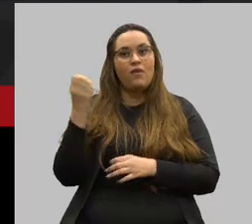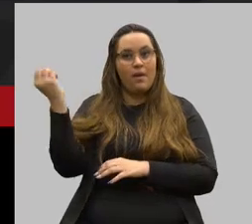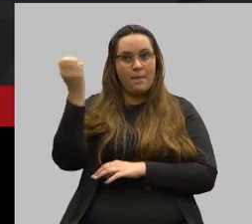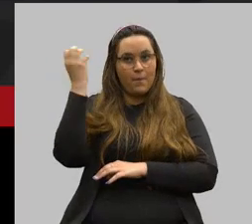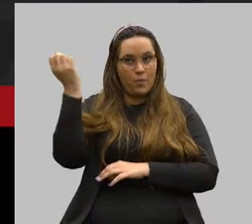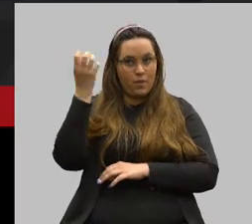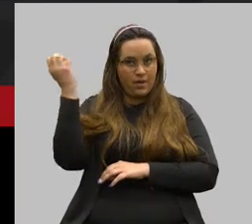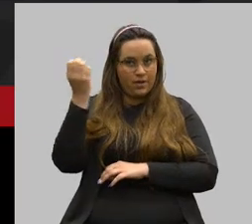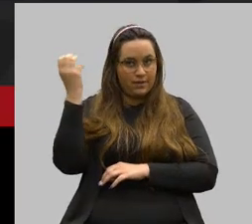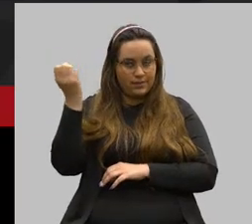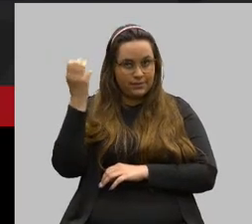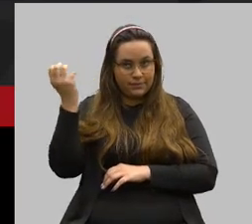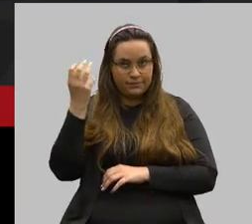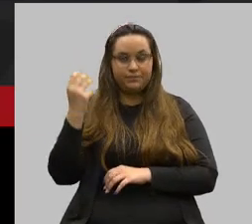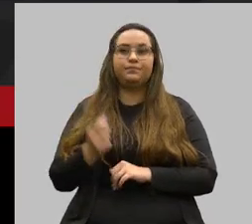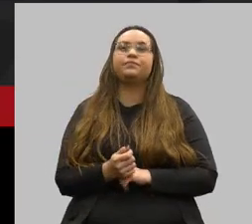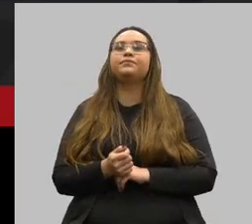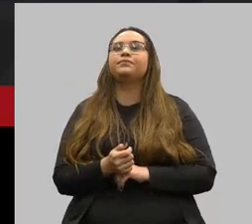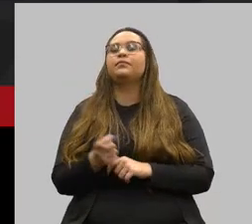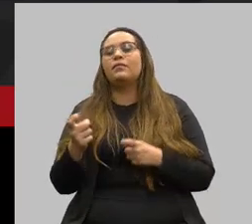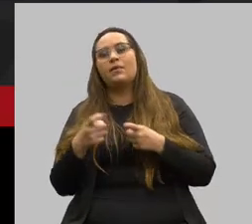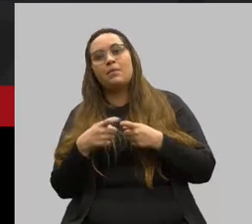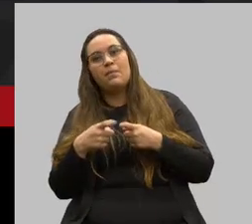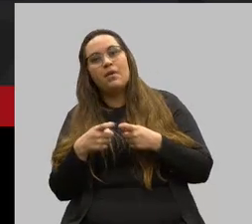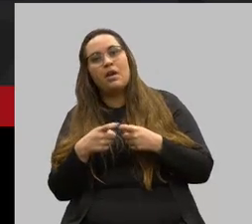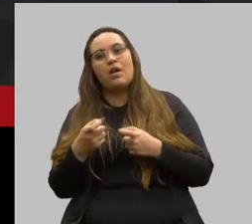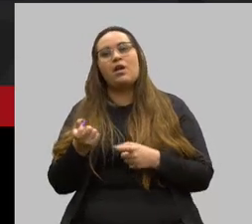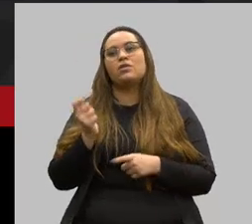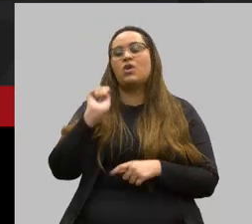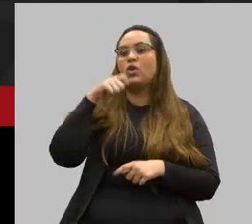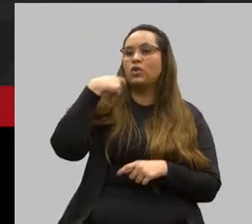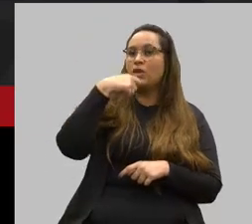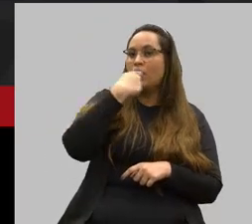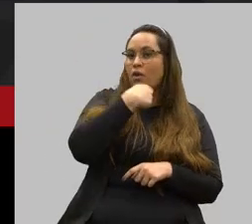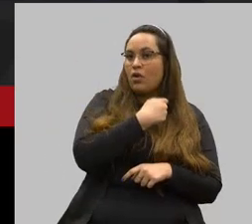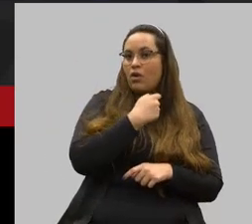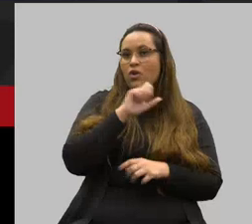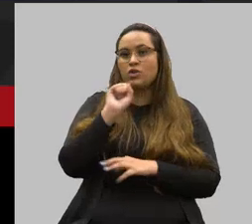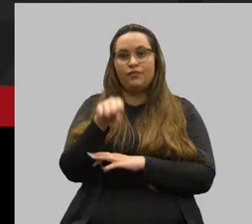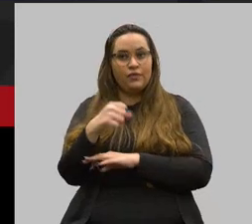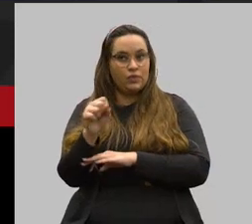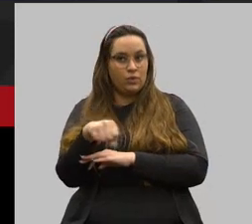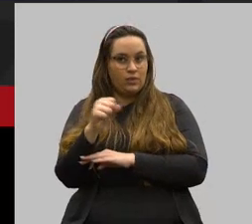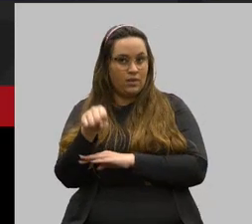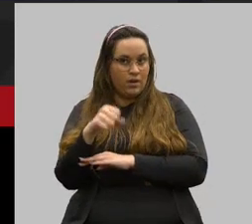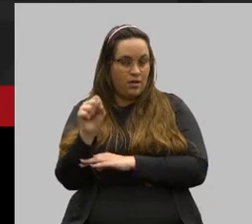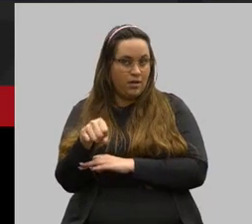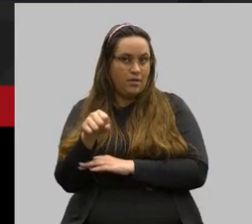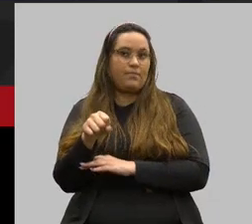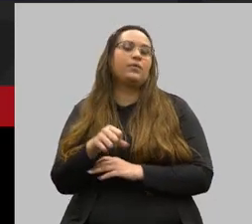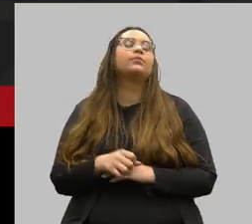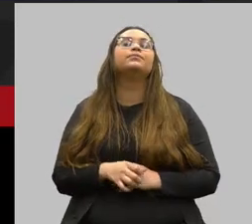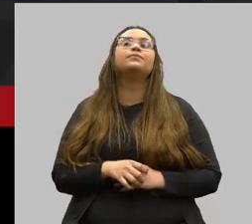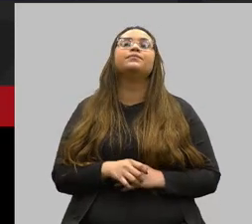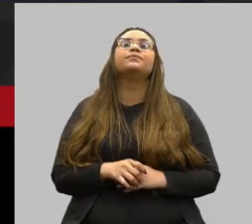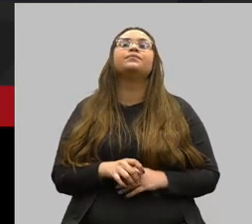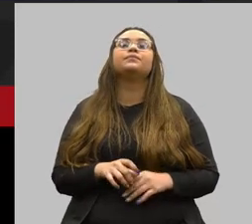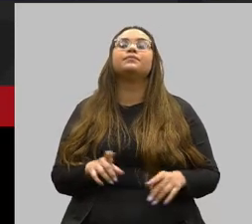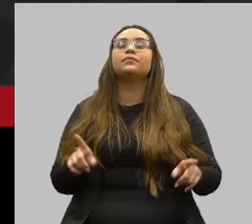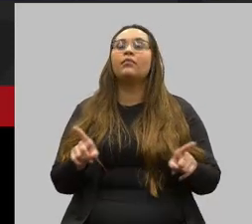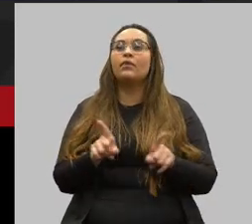atendimentos eh médico odontológico é fisioterápico eh e né